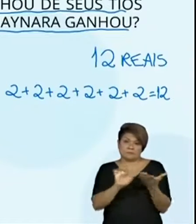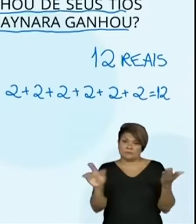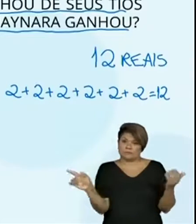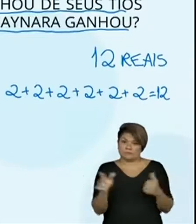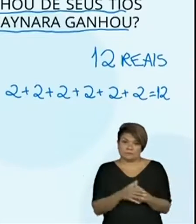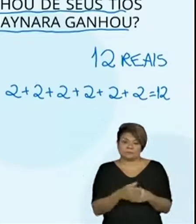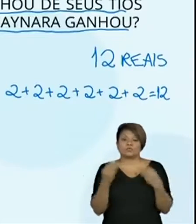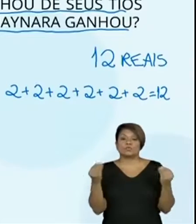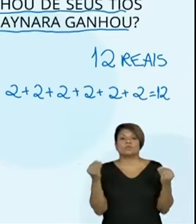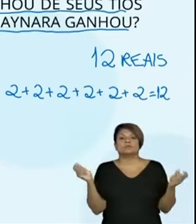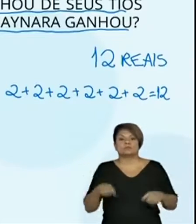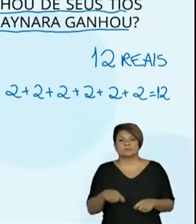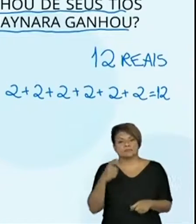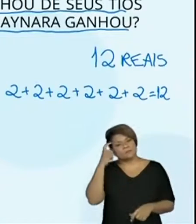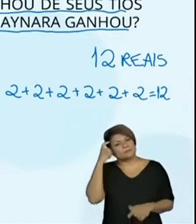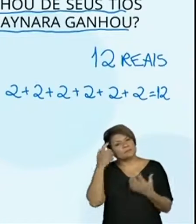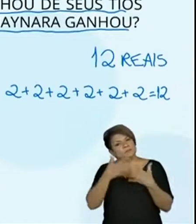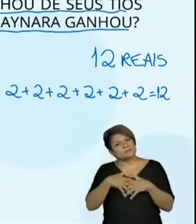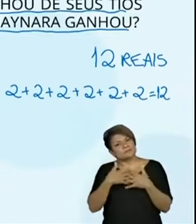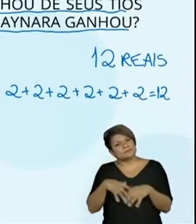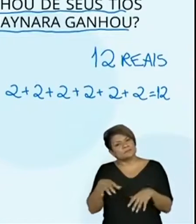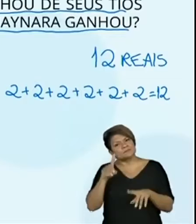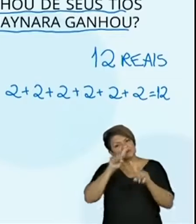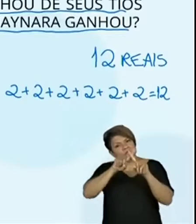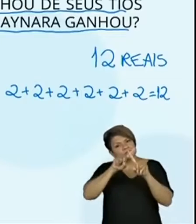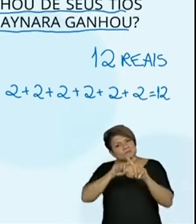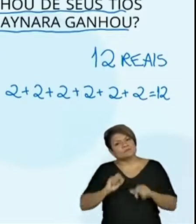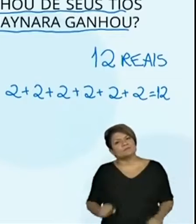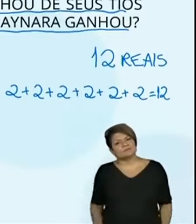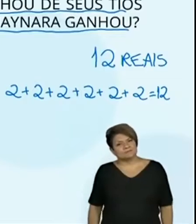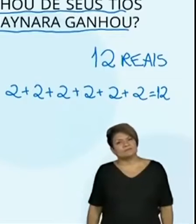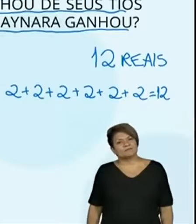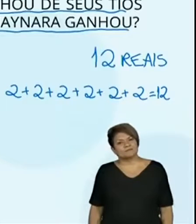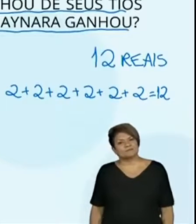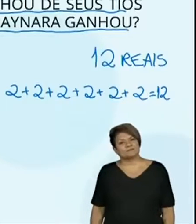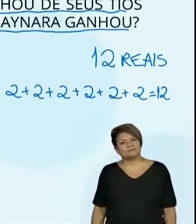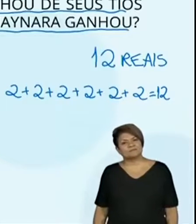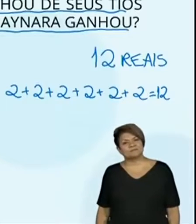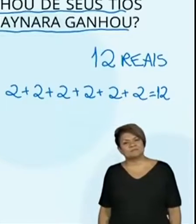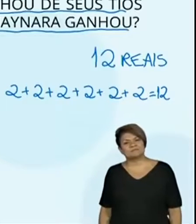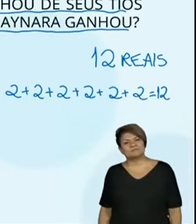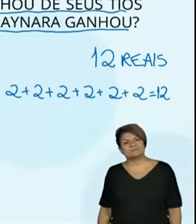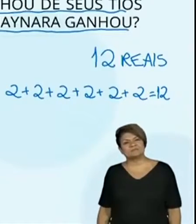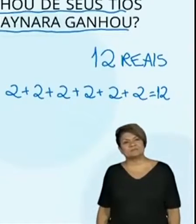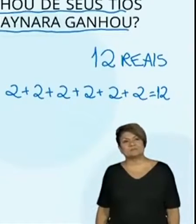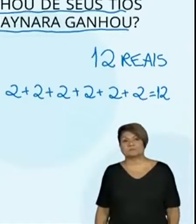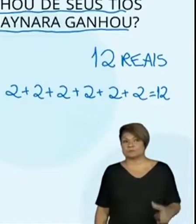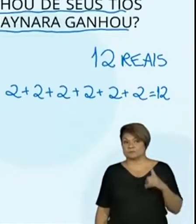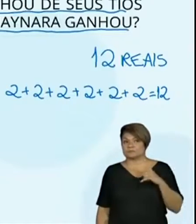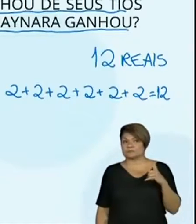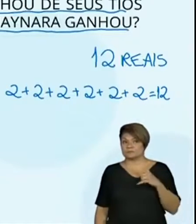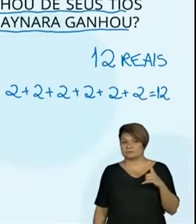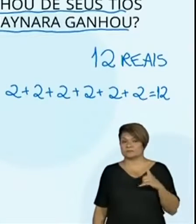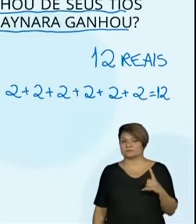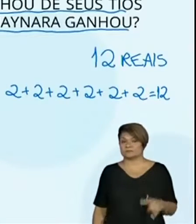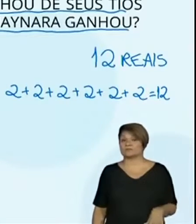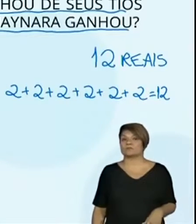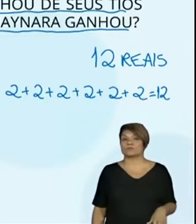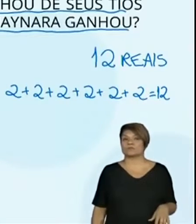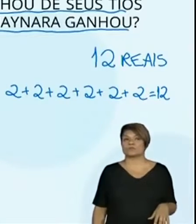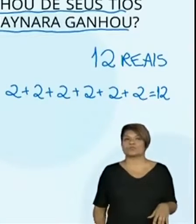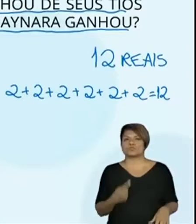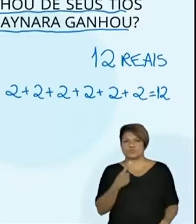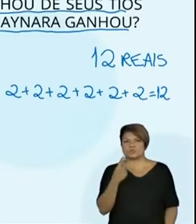posso pensar? Fazendo a multiplicação. Estão já eu acho que isso, tem. Professora. Olha só. Eu tenho... Ó,